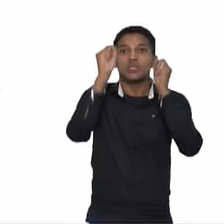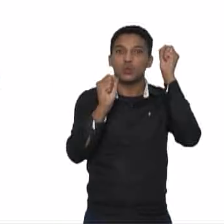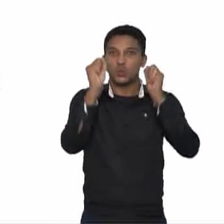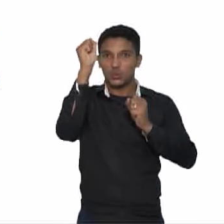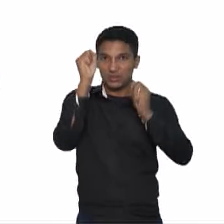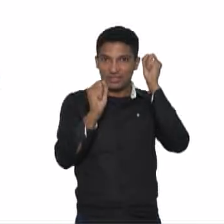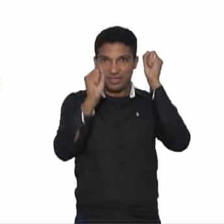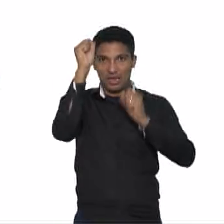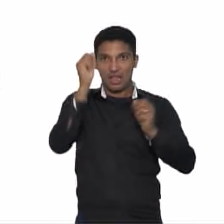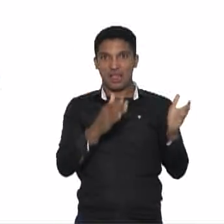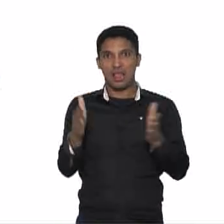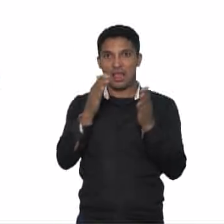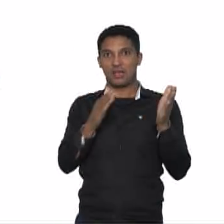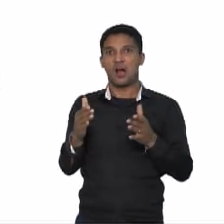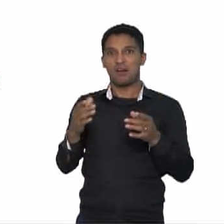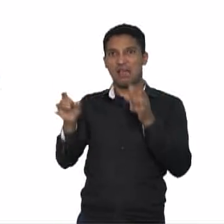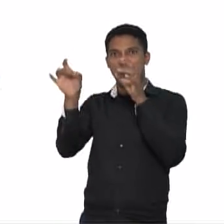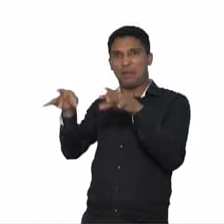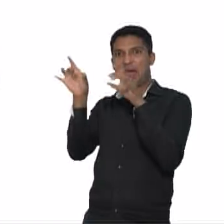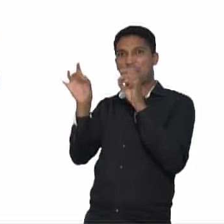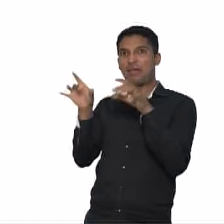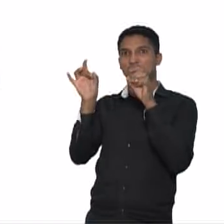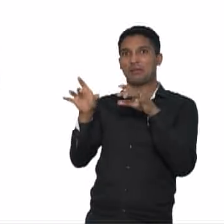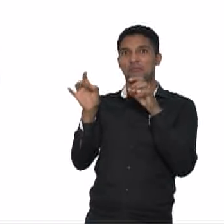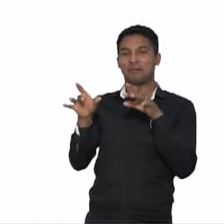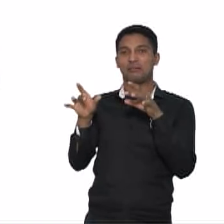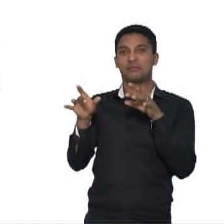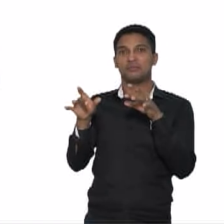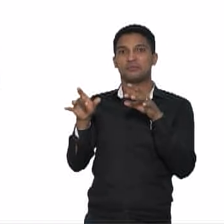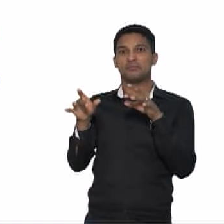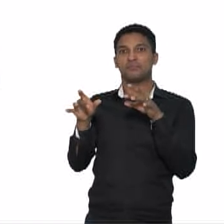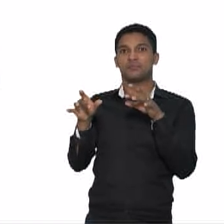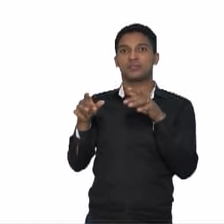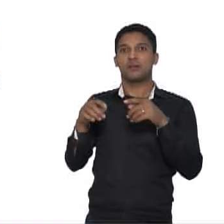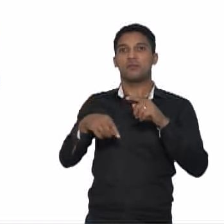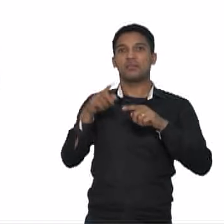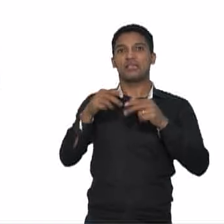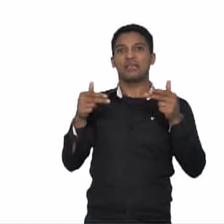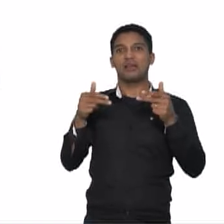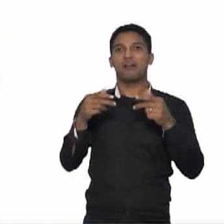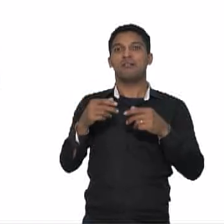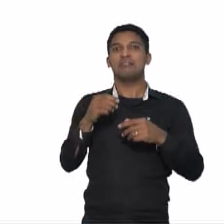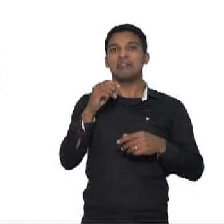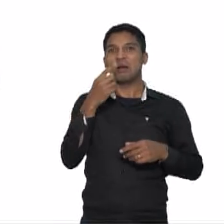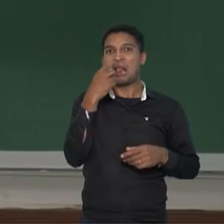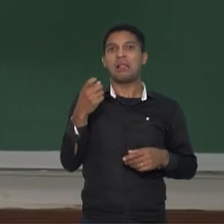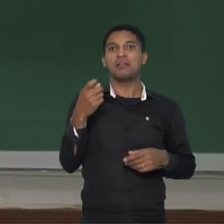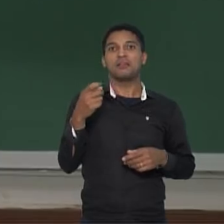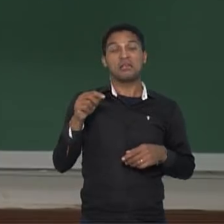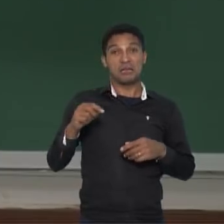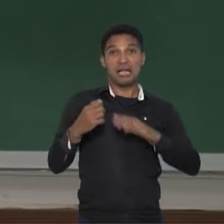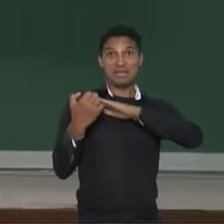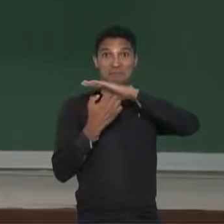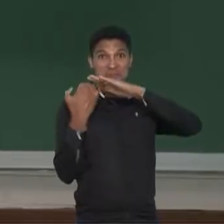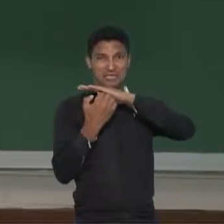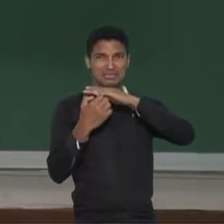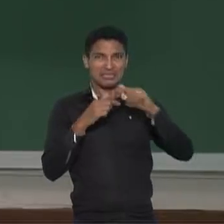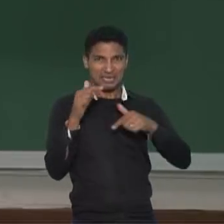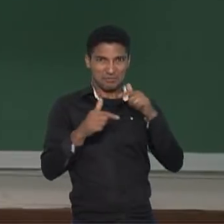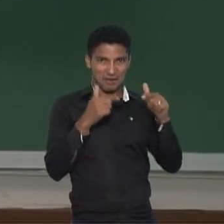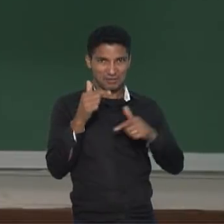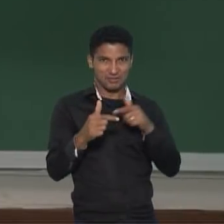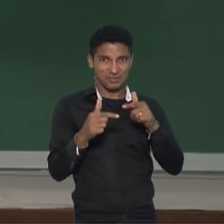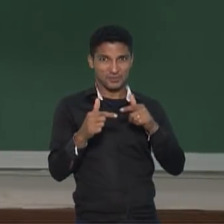é preciso apoiar as decisões das corporações que trabalham sempre pelo consumo consciente. Então isso